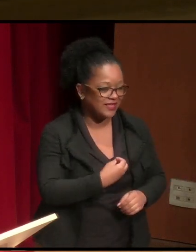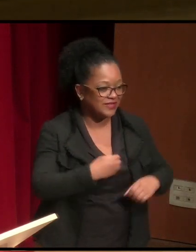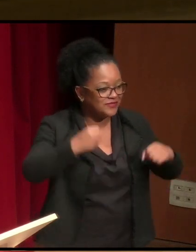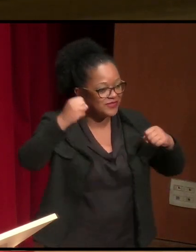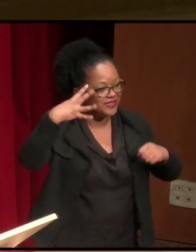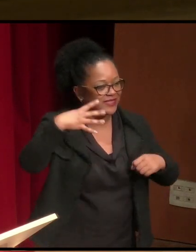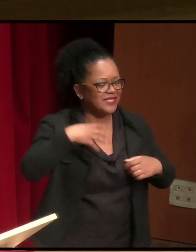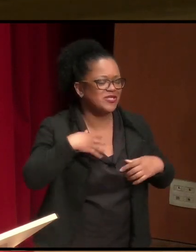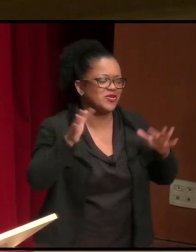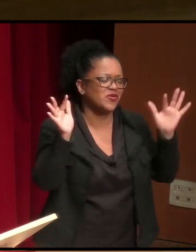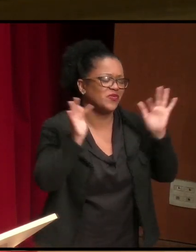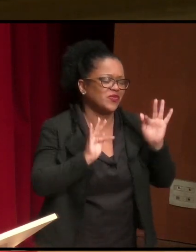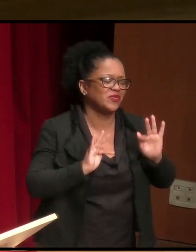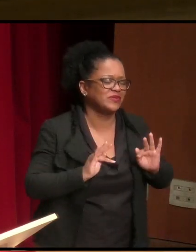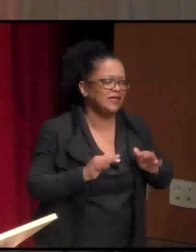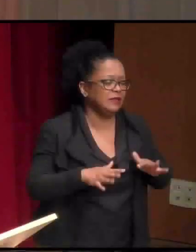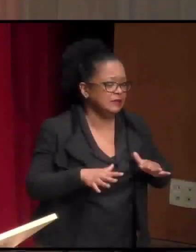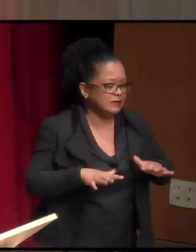meus dedos, eu tremia muito.